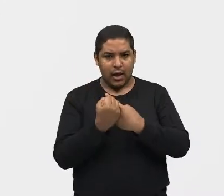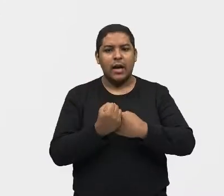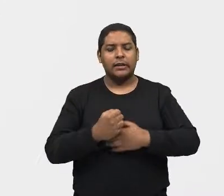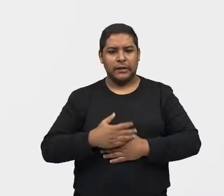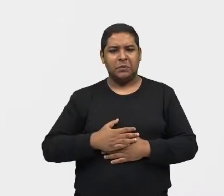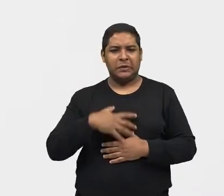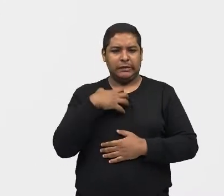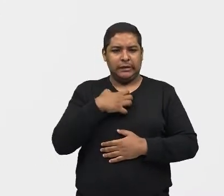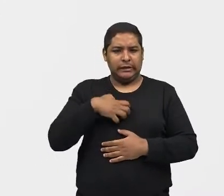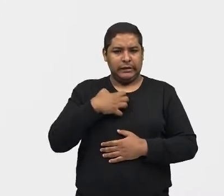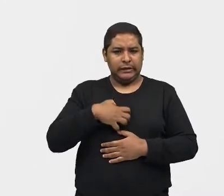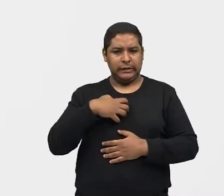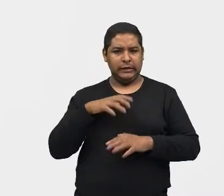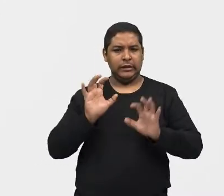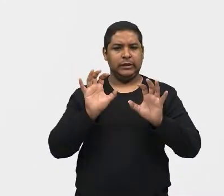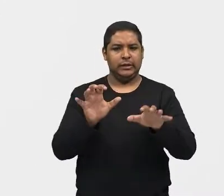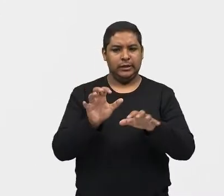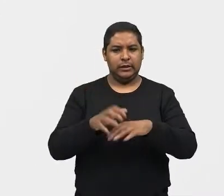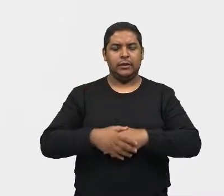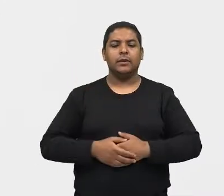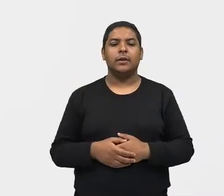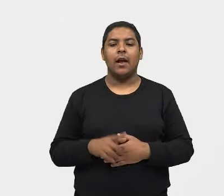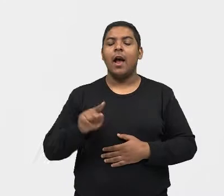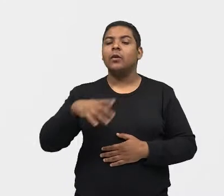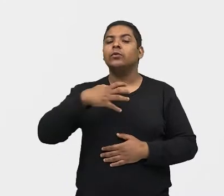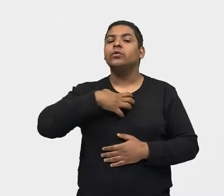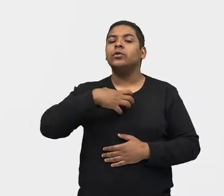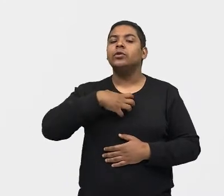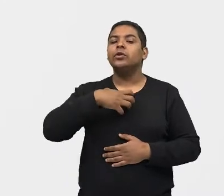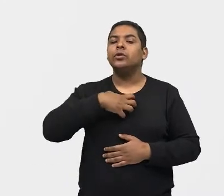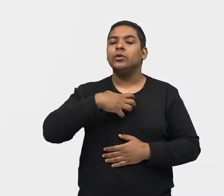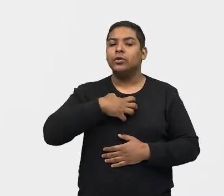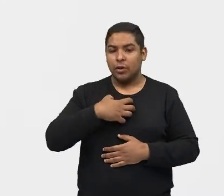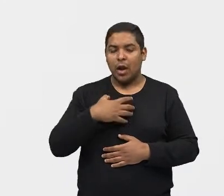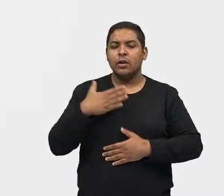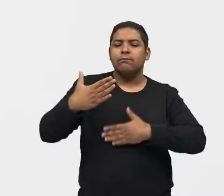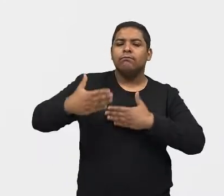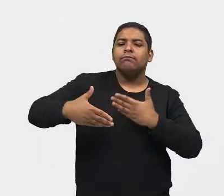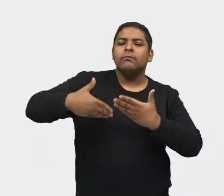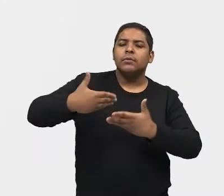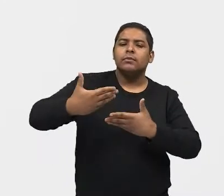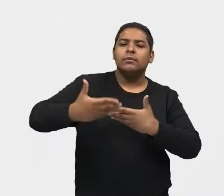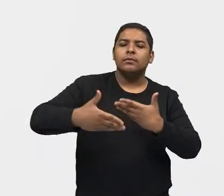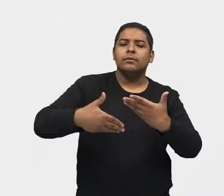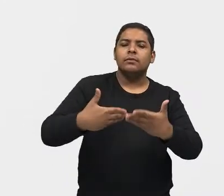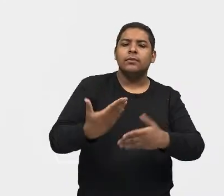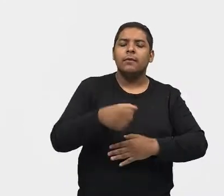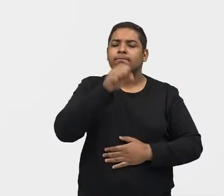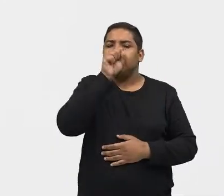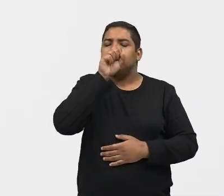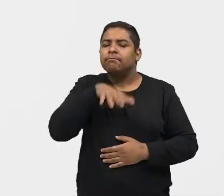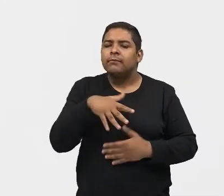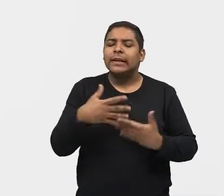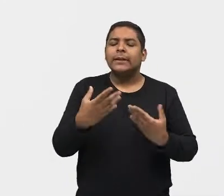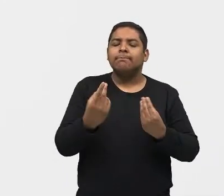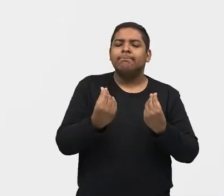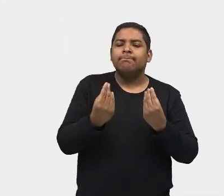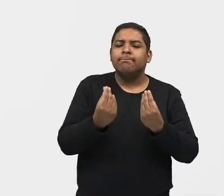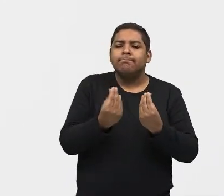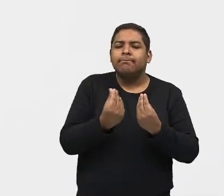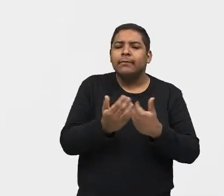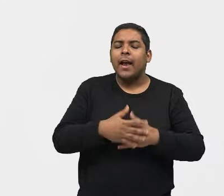selvagem, esse selvagem era a forma como evoluía, né? Vamos dizer, não a agressividade, mas a